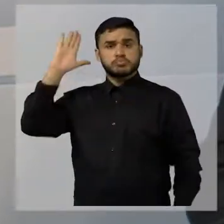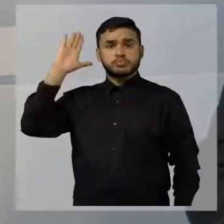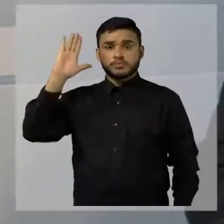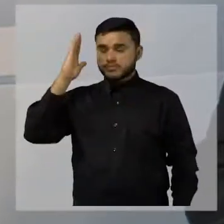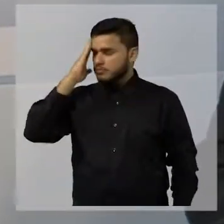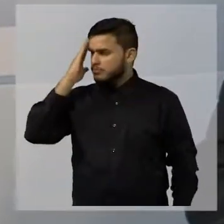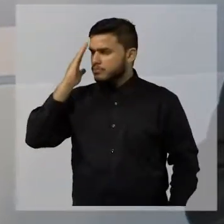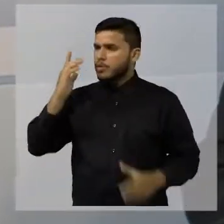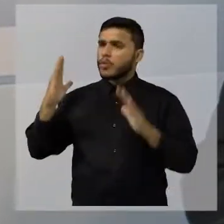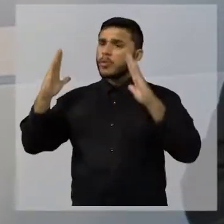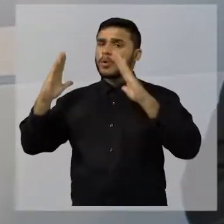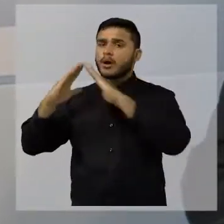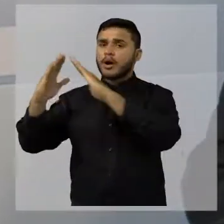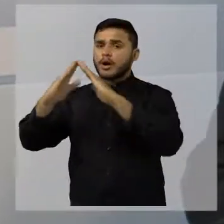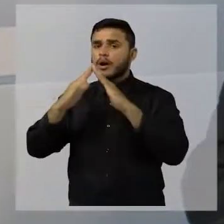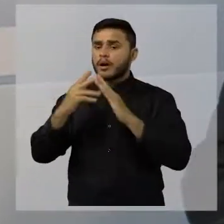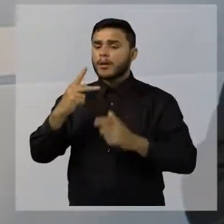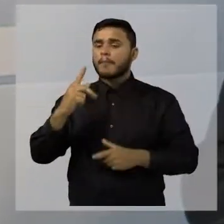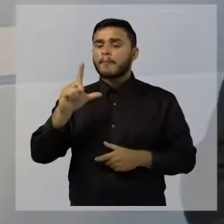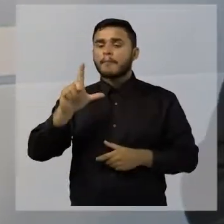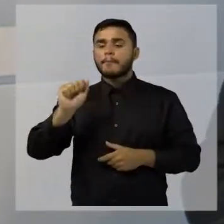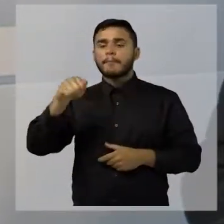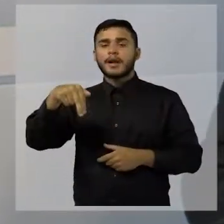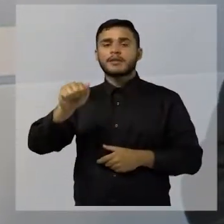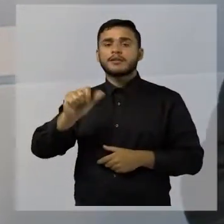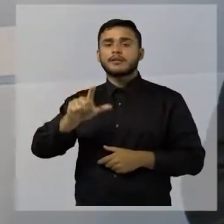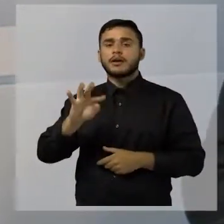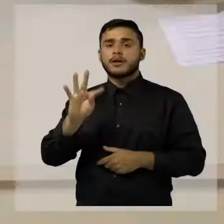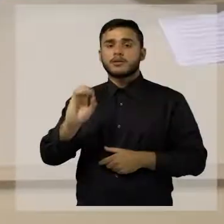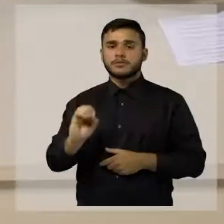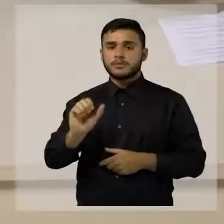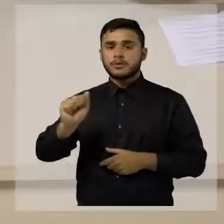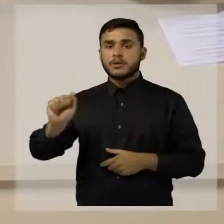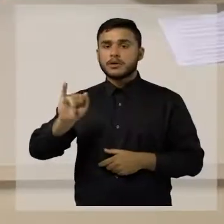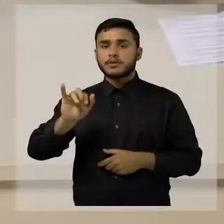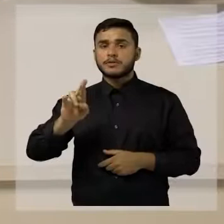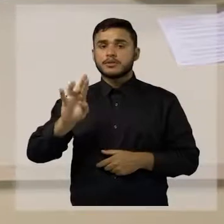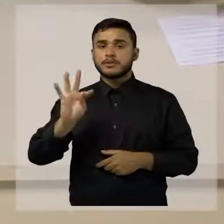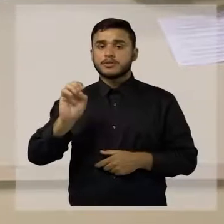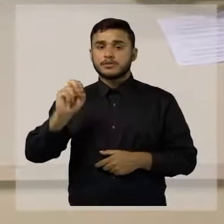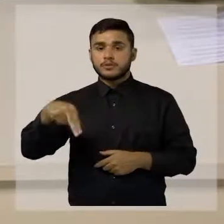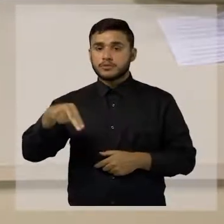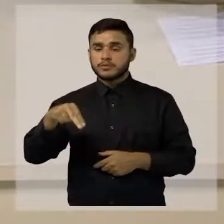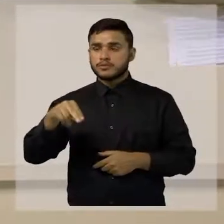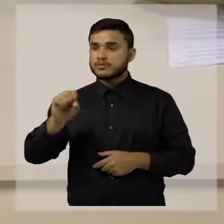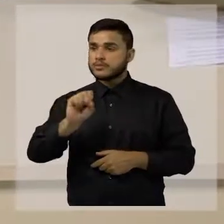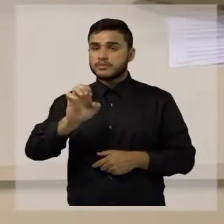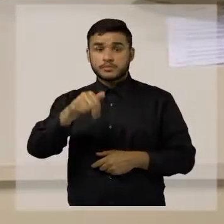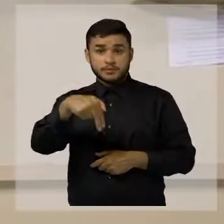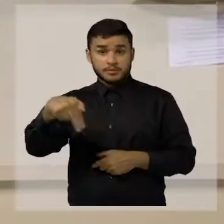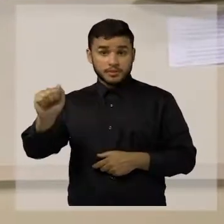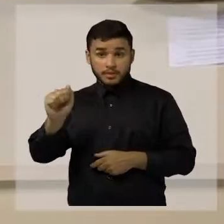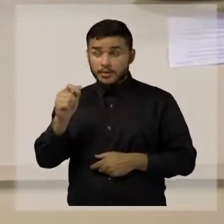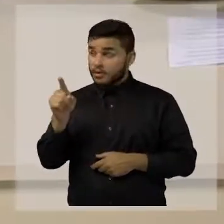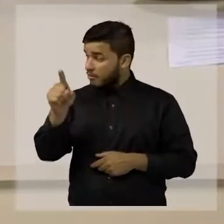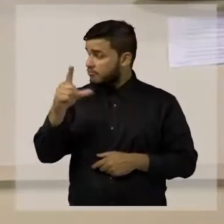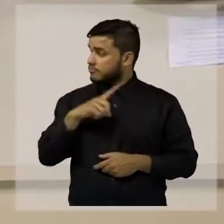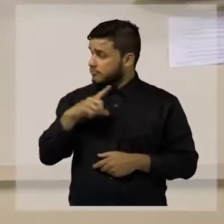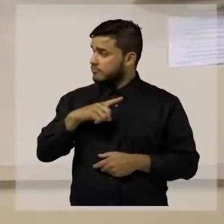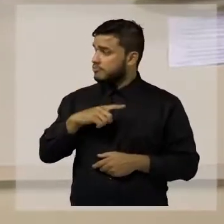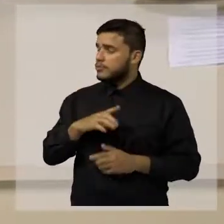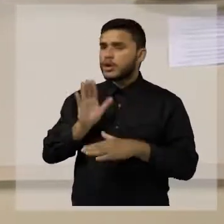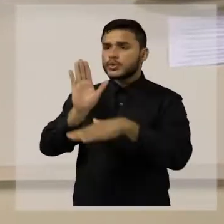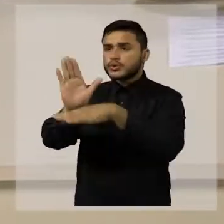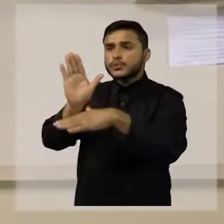lá nós ajudamos uma associação comunitária, né, que tem a presença da minha querida Célia Ferreira, e nós ajudamos